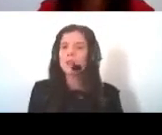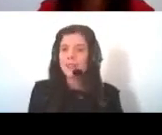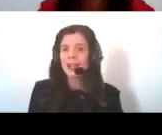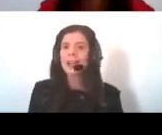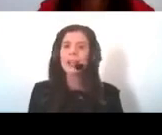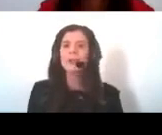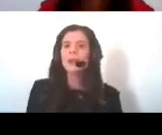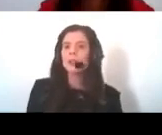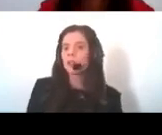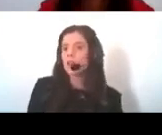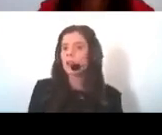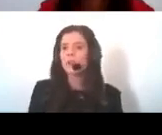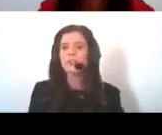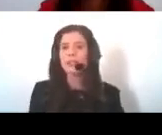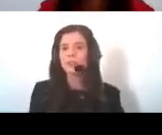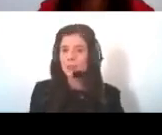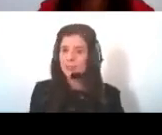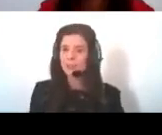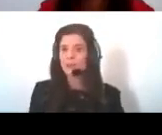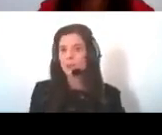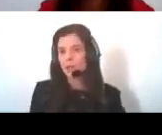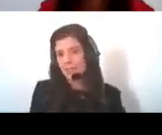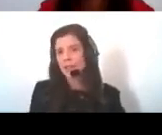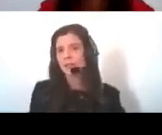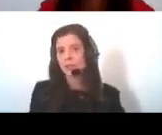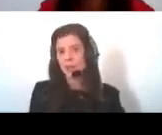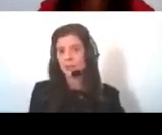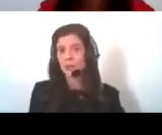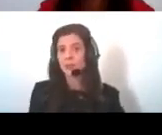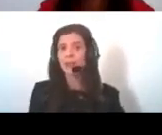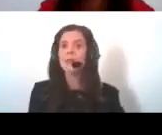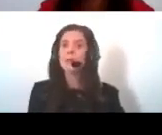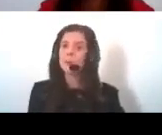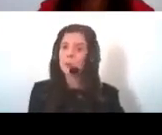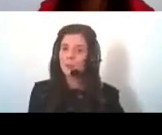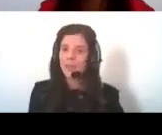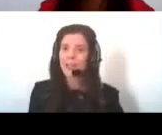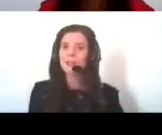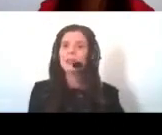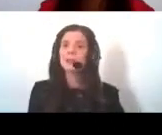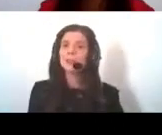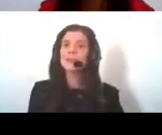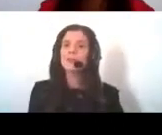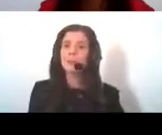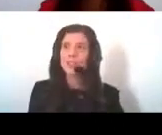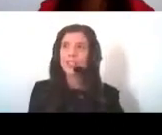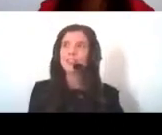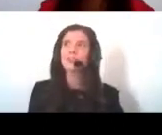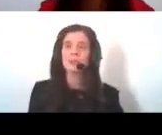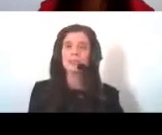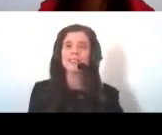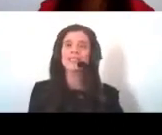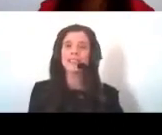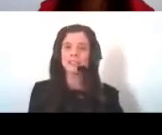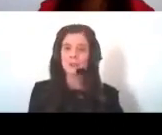sou externo, eu tenho um cargo comissionado, eu não preciso saber quais tarefas eu tenho que executar. Muito pelo contrário. Justamente por isso,